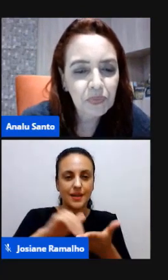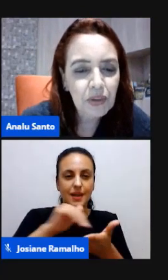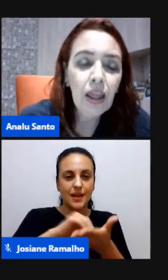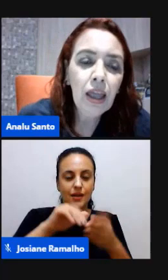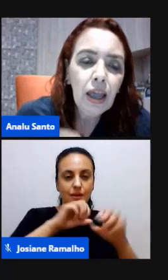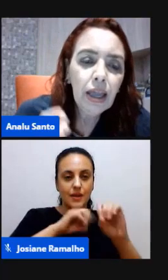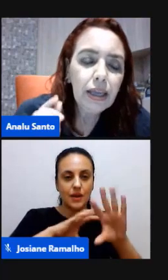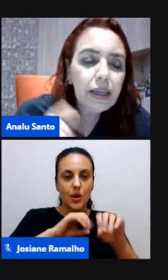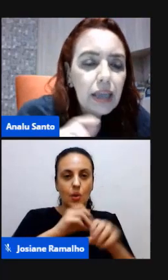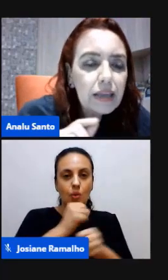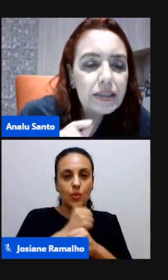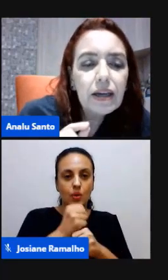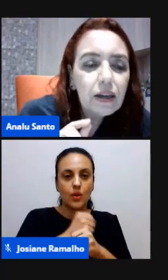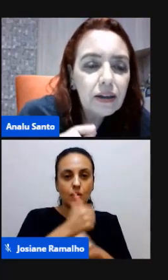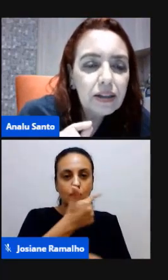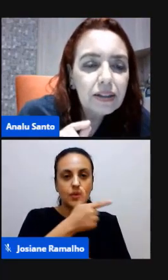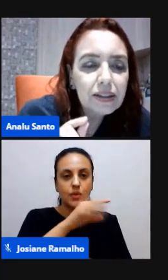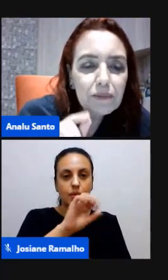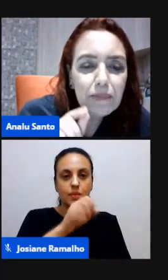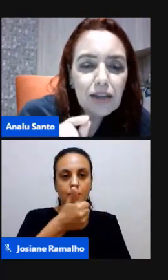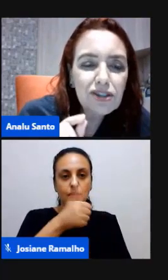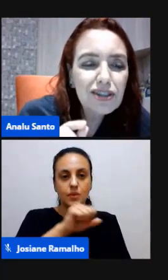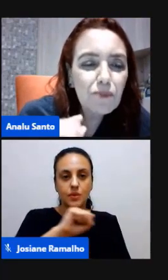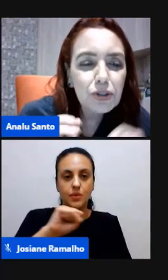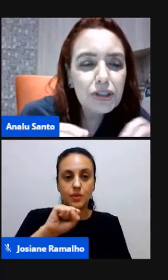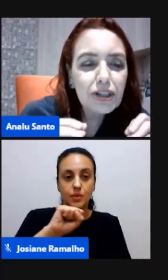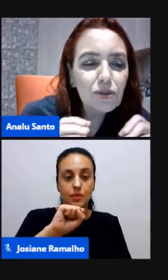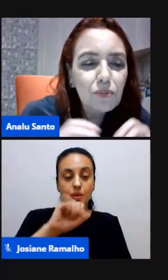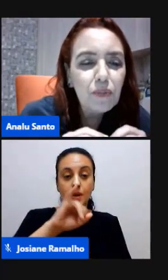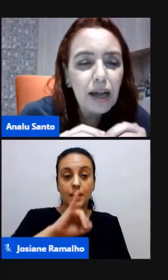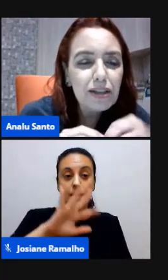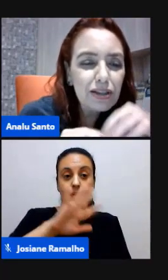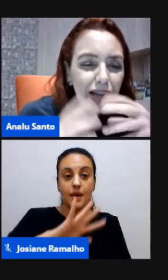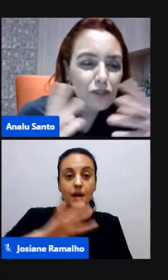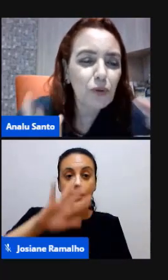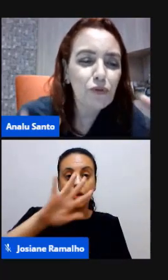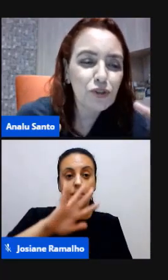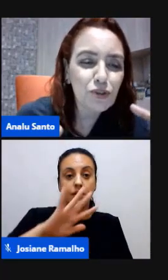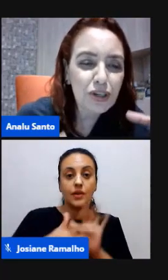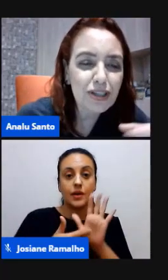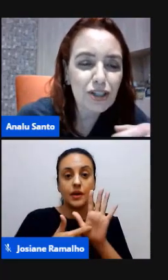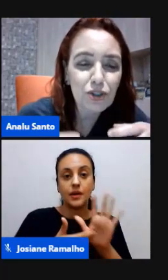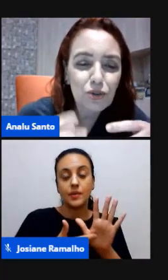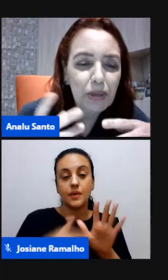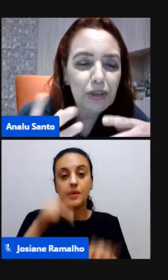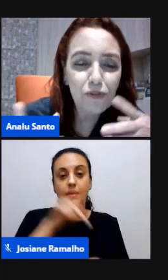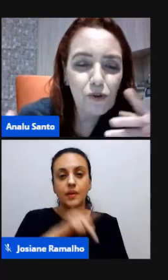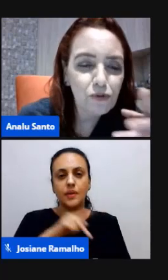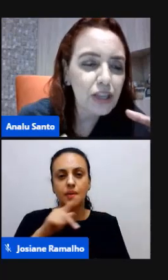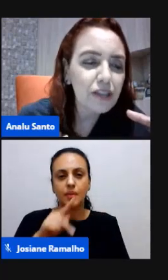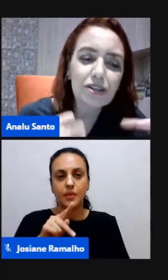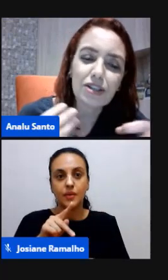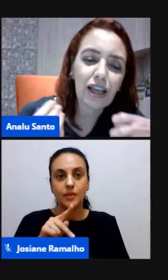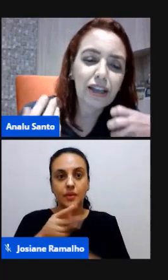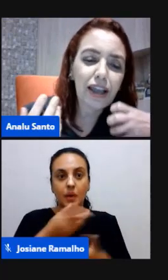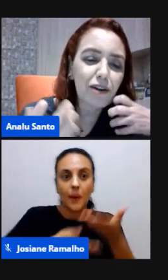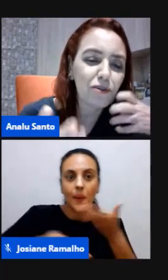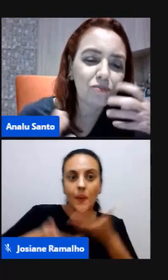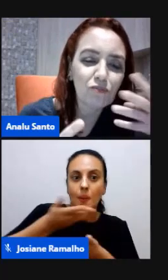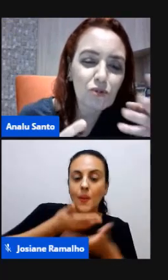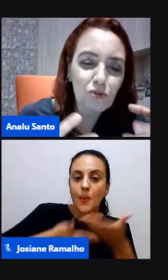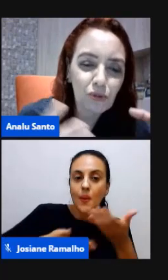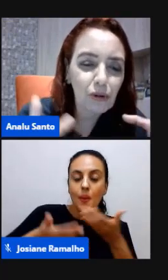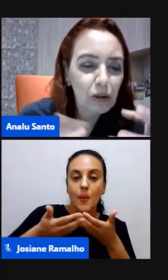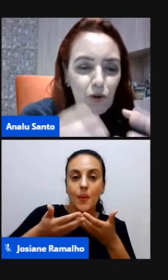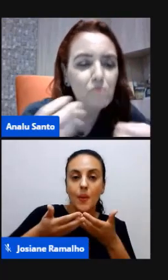2018. E essa imagem está mostrando as professoras assim, super envolvidas, né,